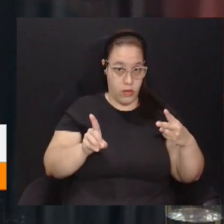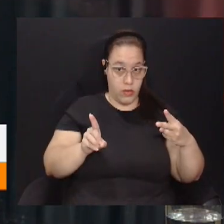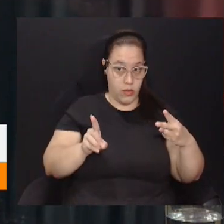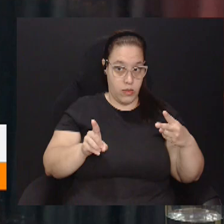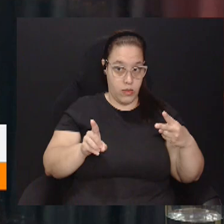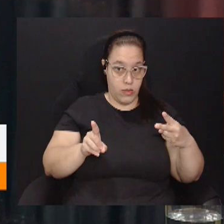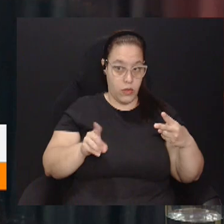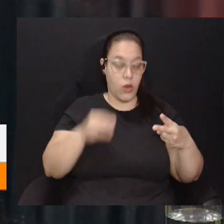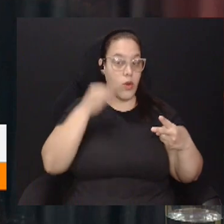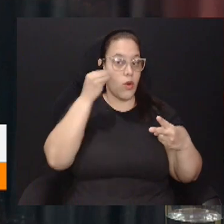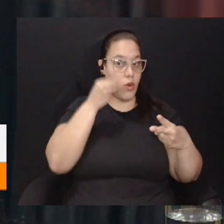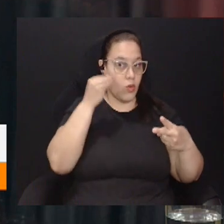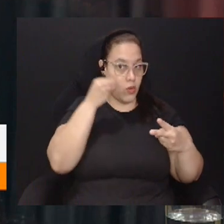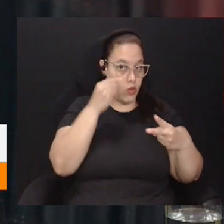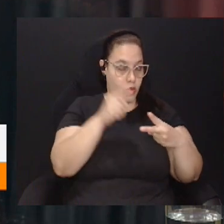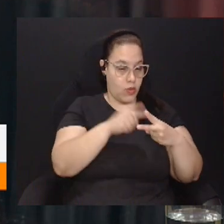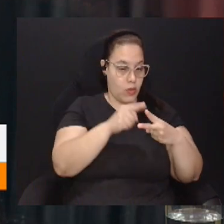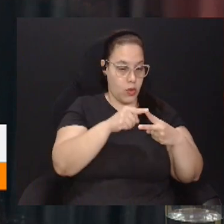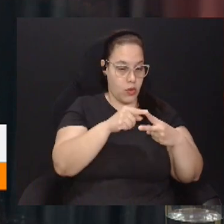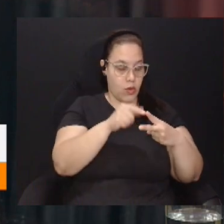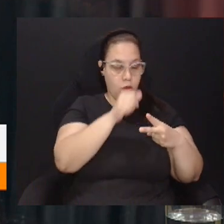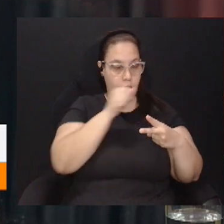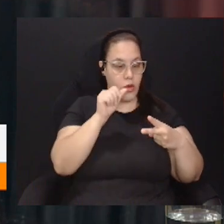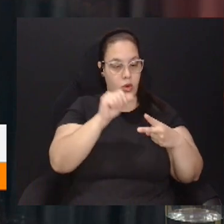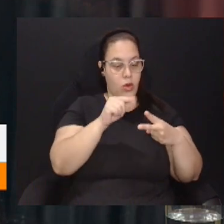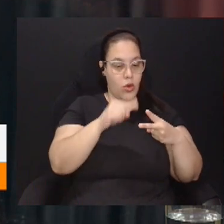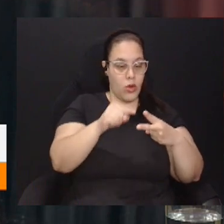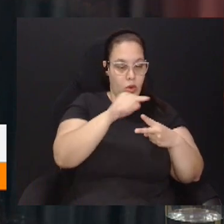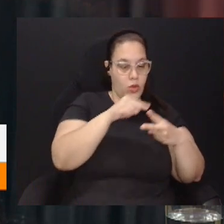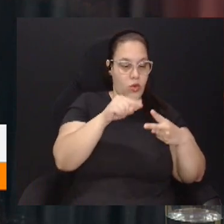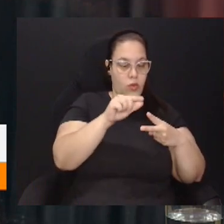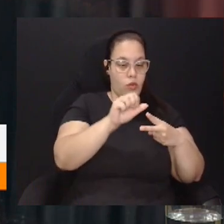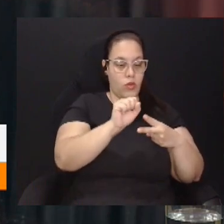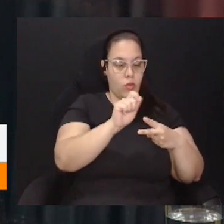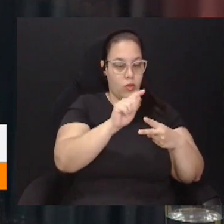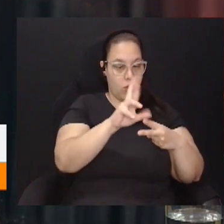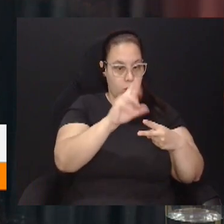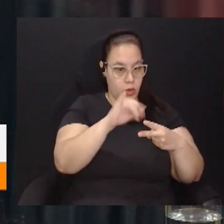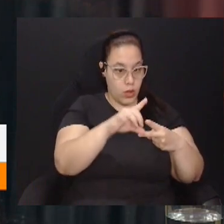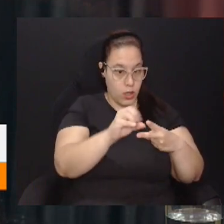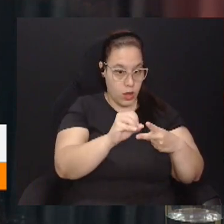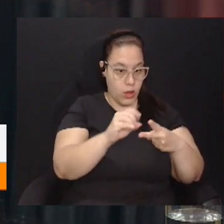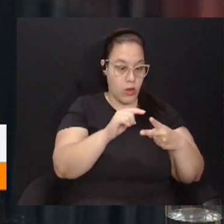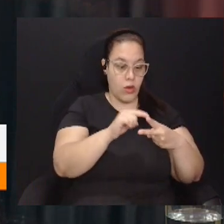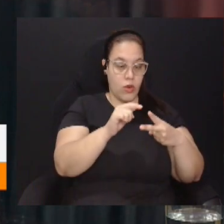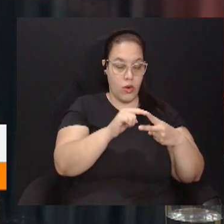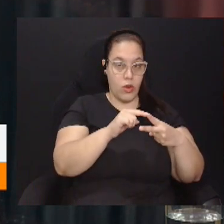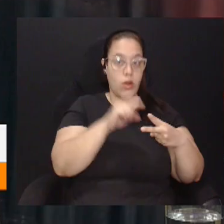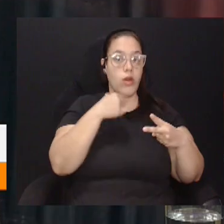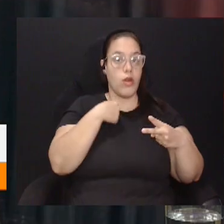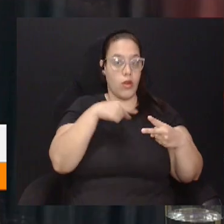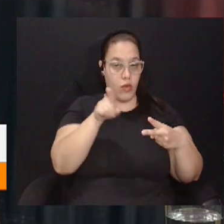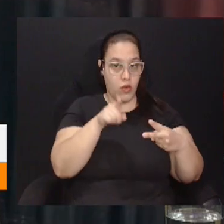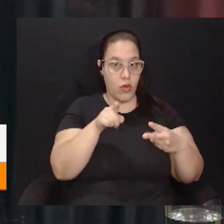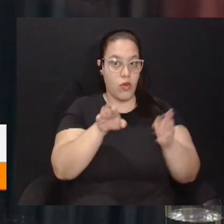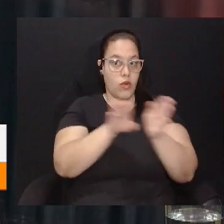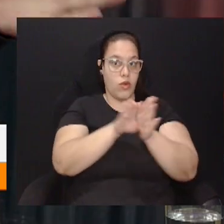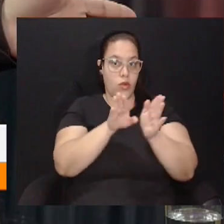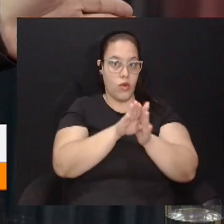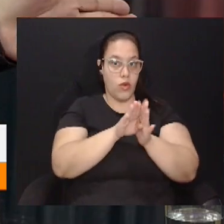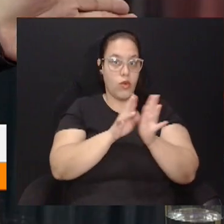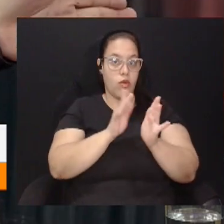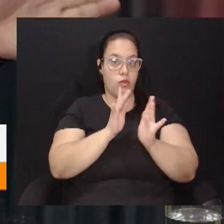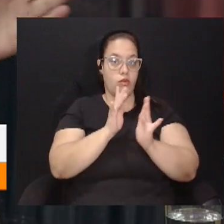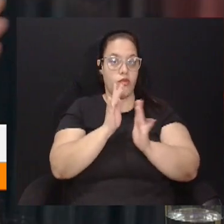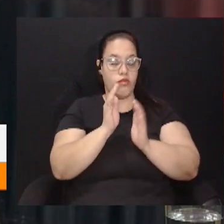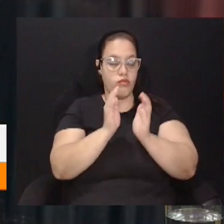experiência com o sagrado, Uhum. estabelece que vai entrar em relacionamento